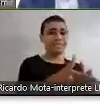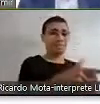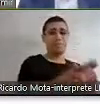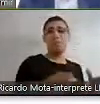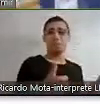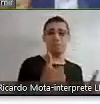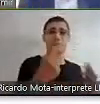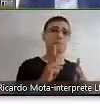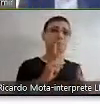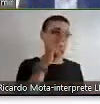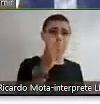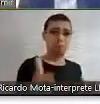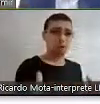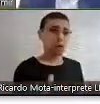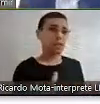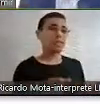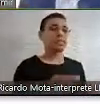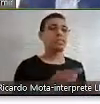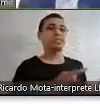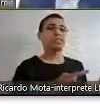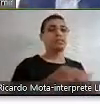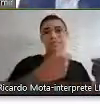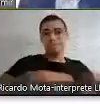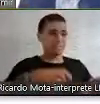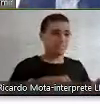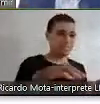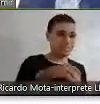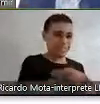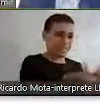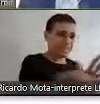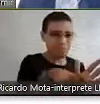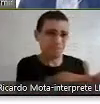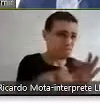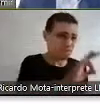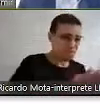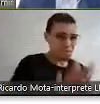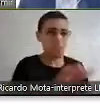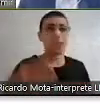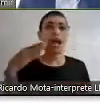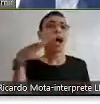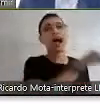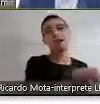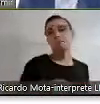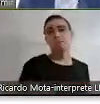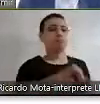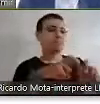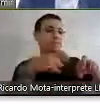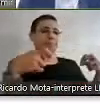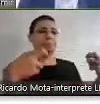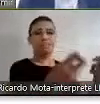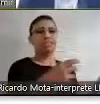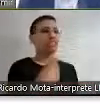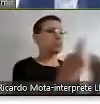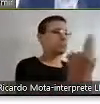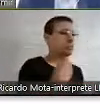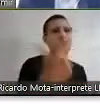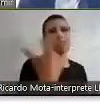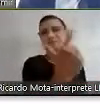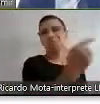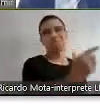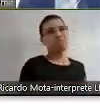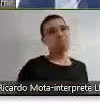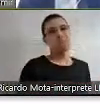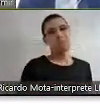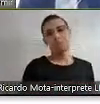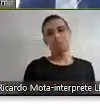em incômodos diversos, tem que ser feita de imediato, urgência, sem nenhum planejamento. Sem falar, então, da